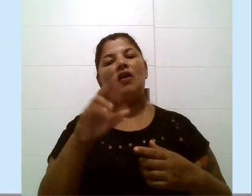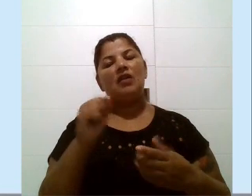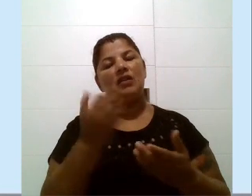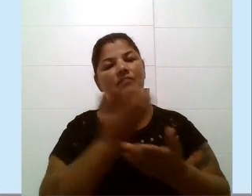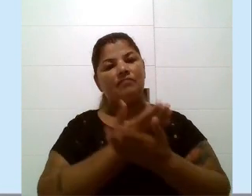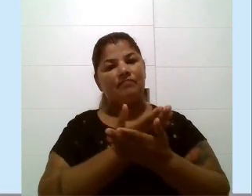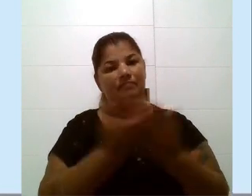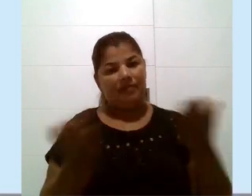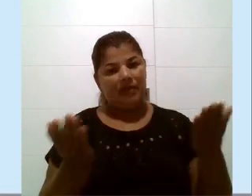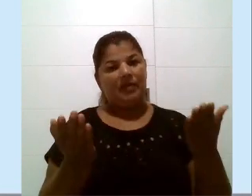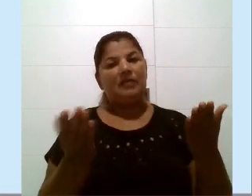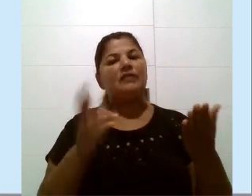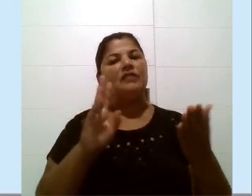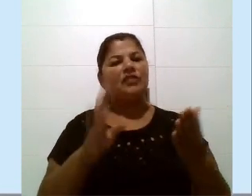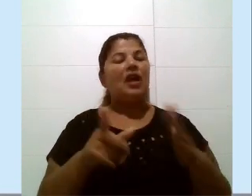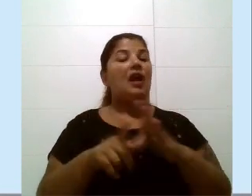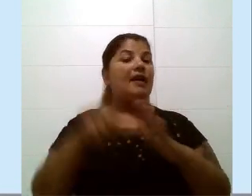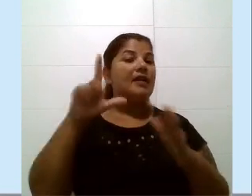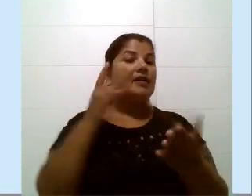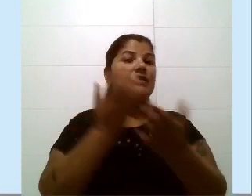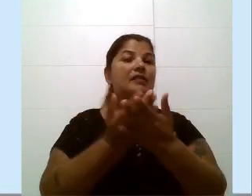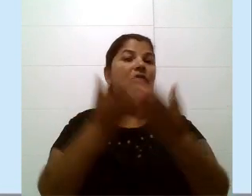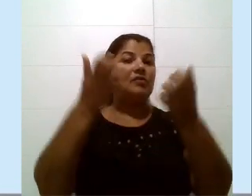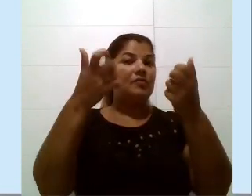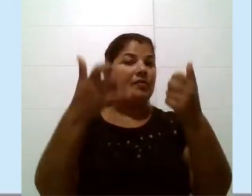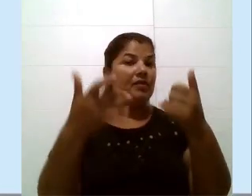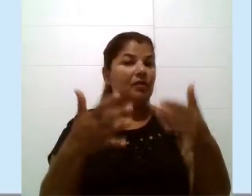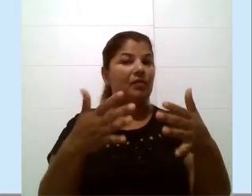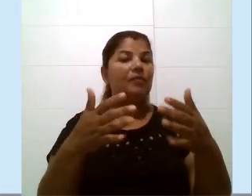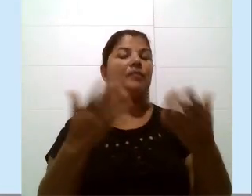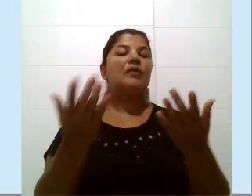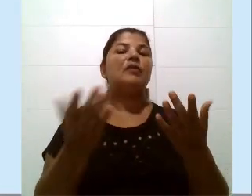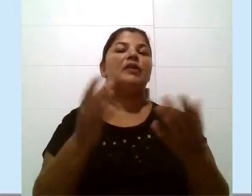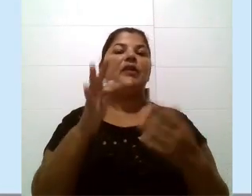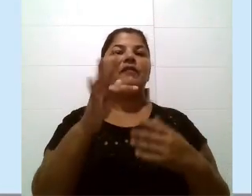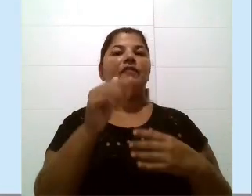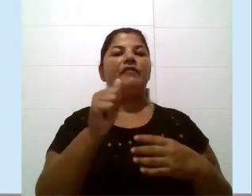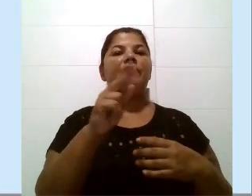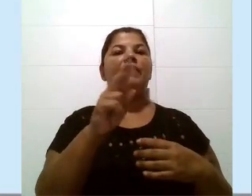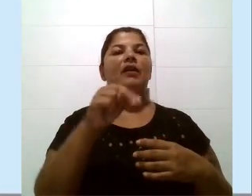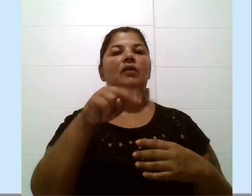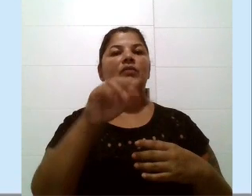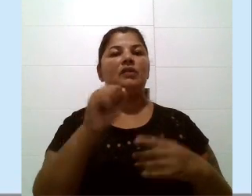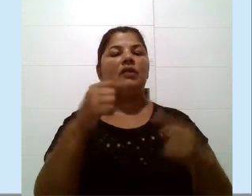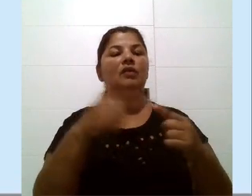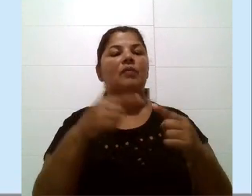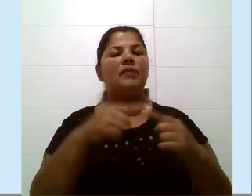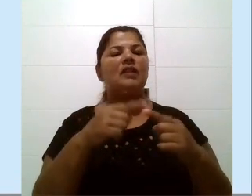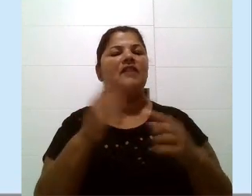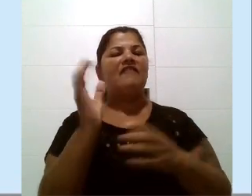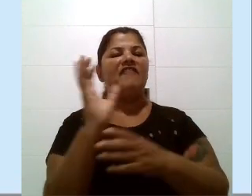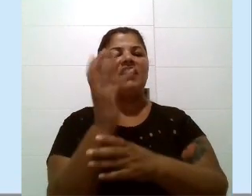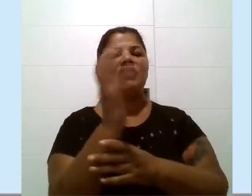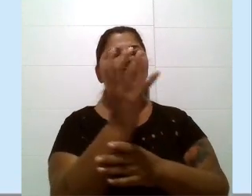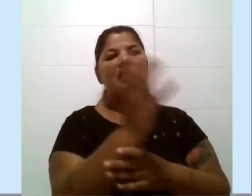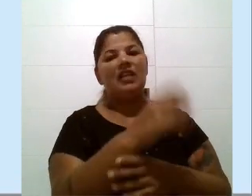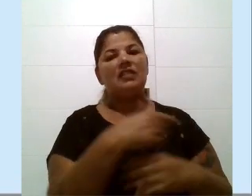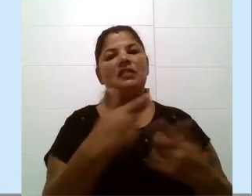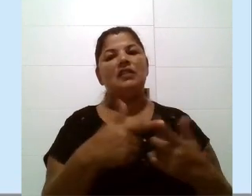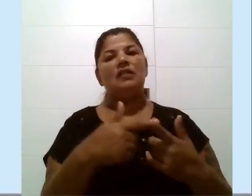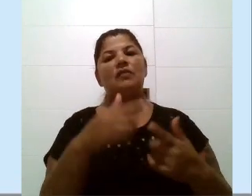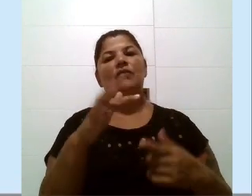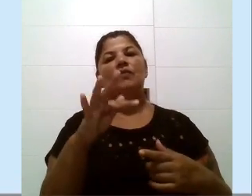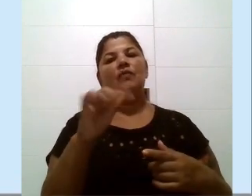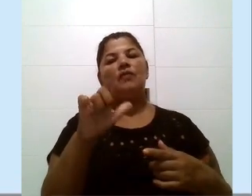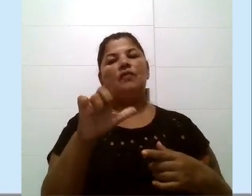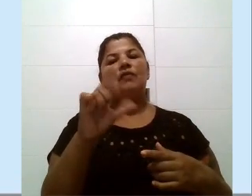para vocês, tá? A fauna está relacionada à questão de vegetação, tá? E a flora está relacionada à questão